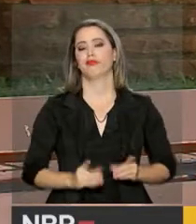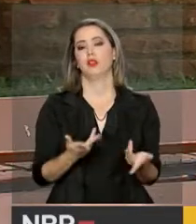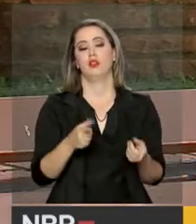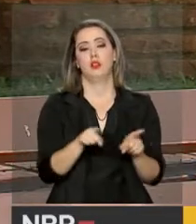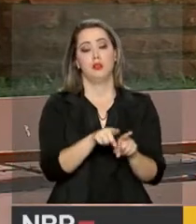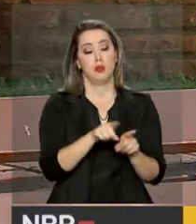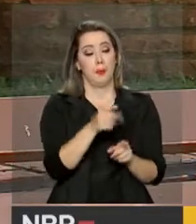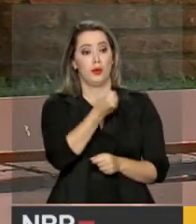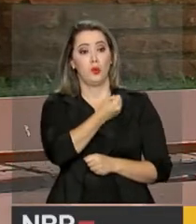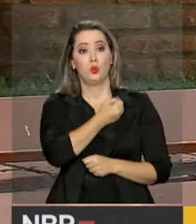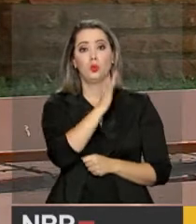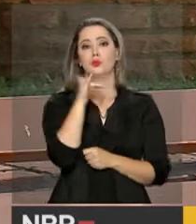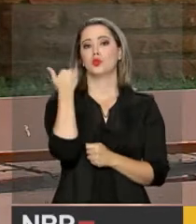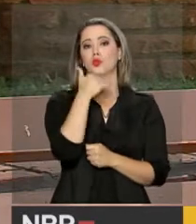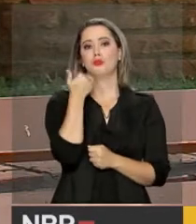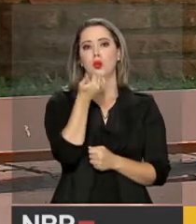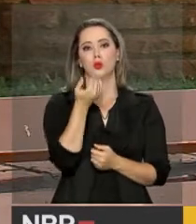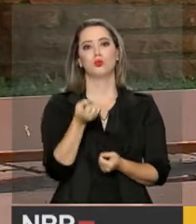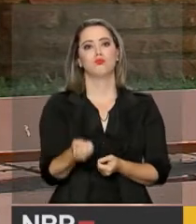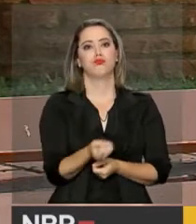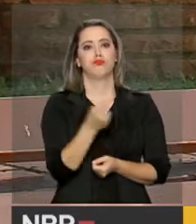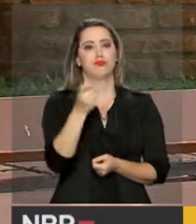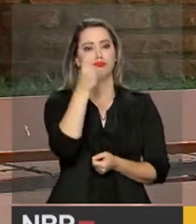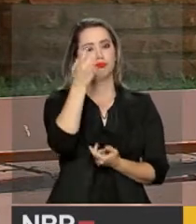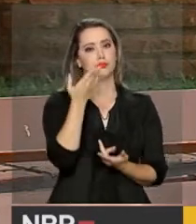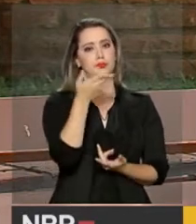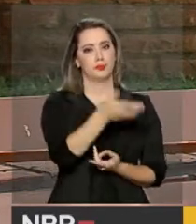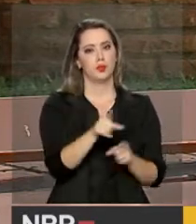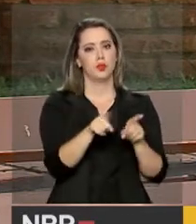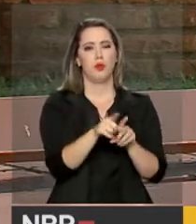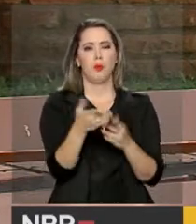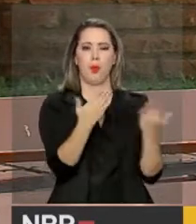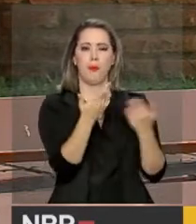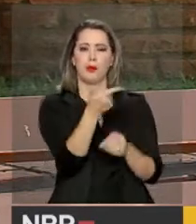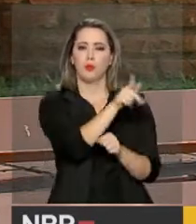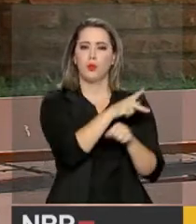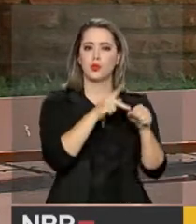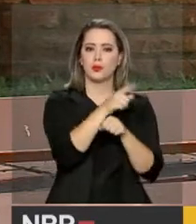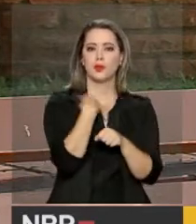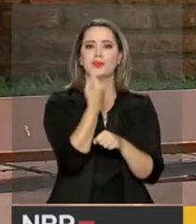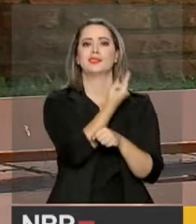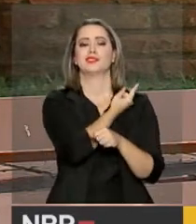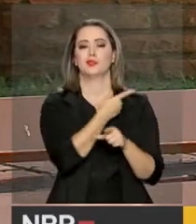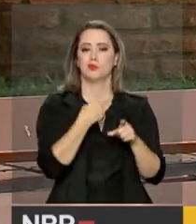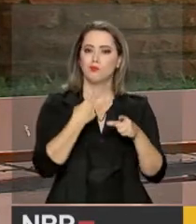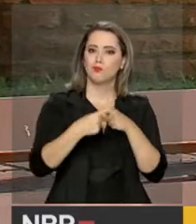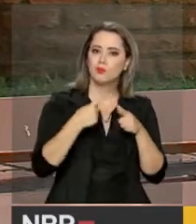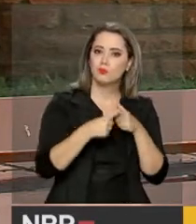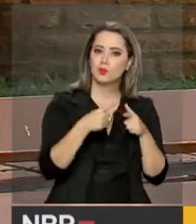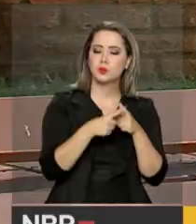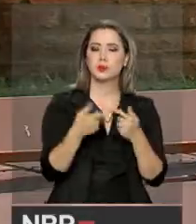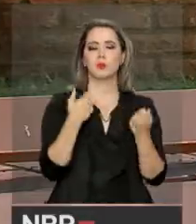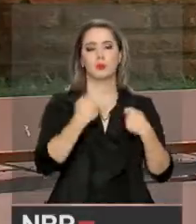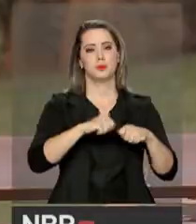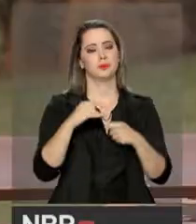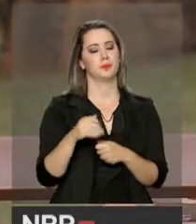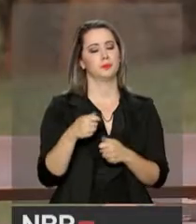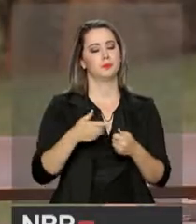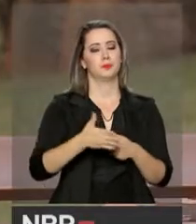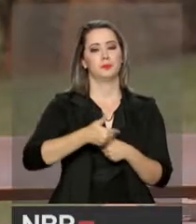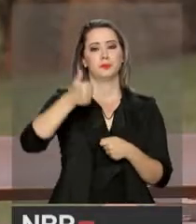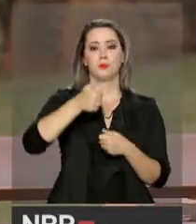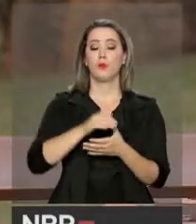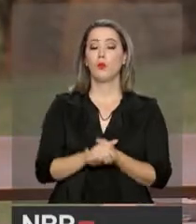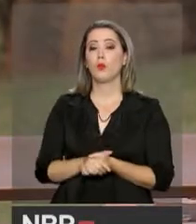número expressivo de mortes. E, em relação a outros países mais desenvolvidos, nós ainda estamos com muita oportunidade de melhorar.